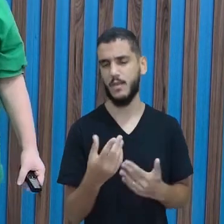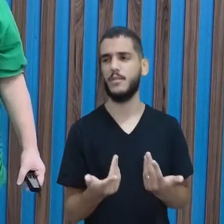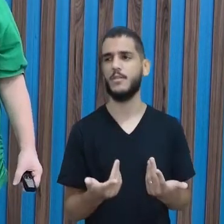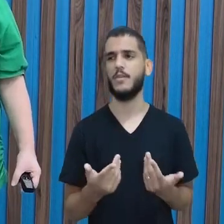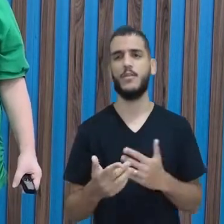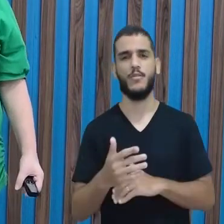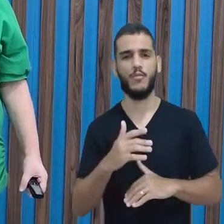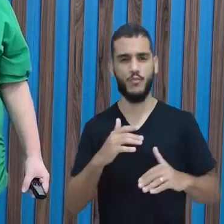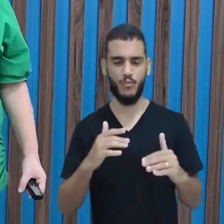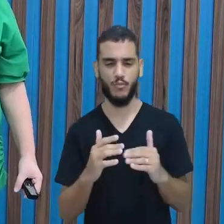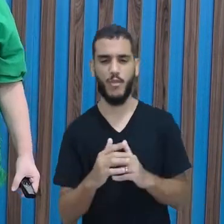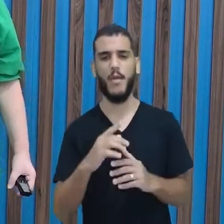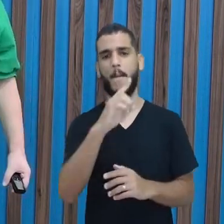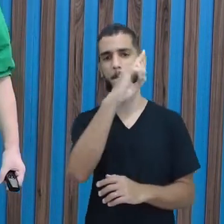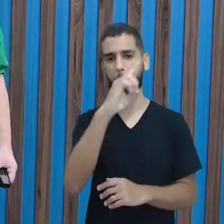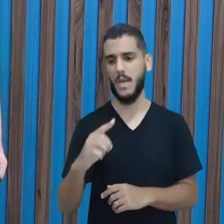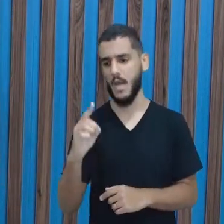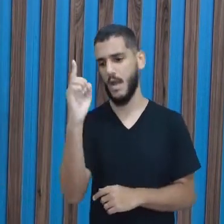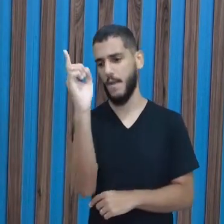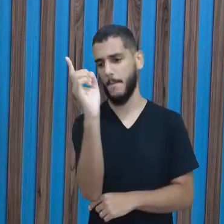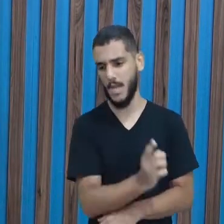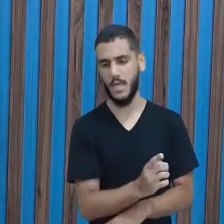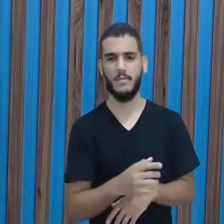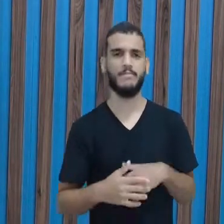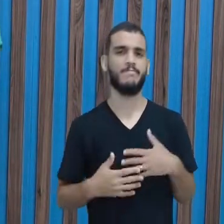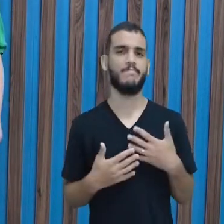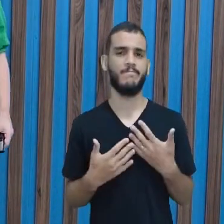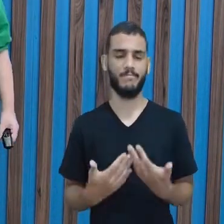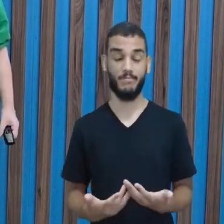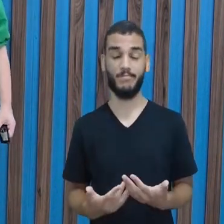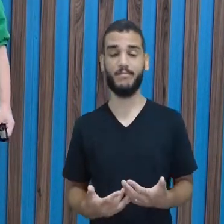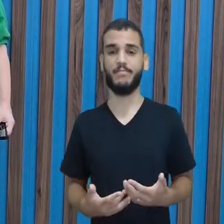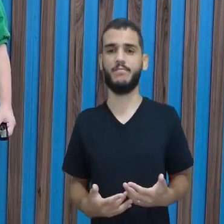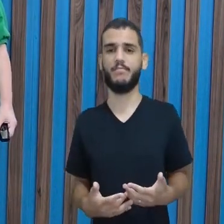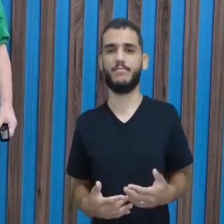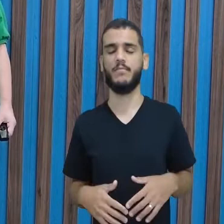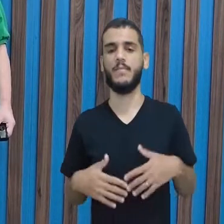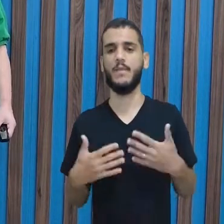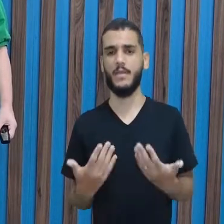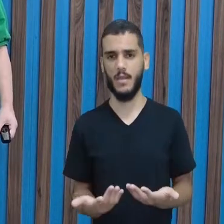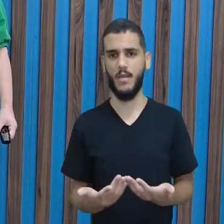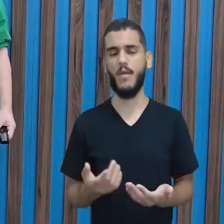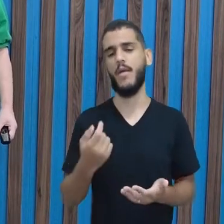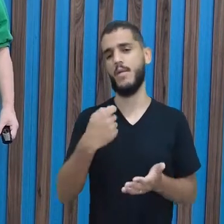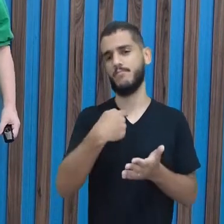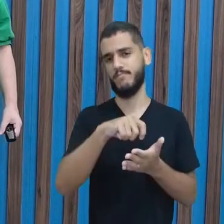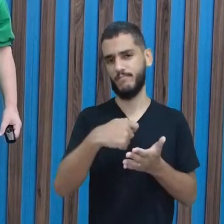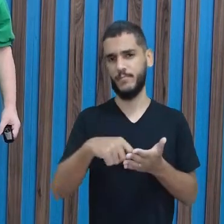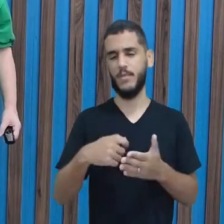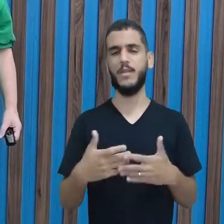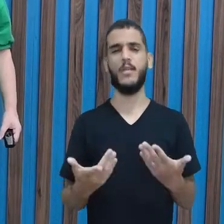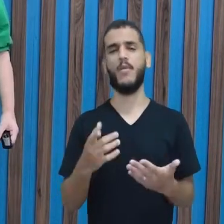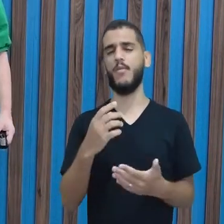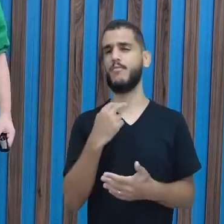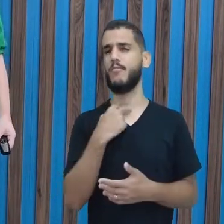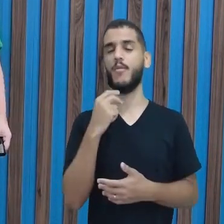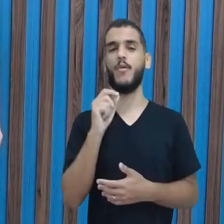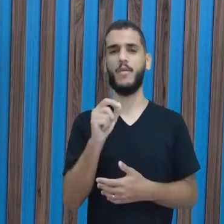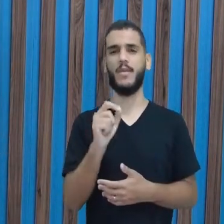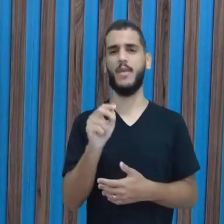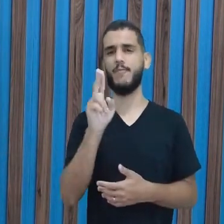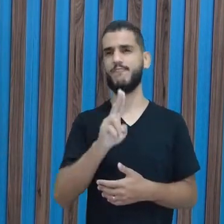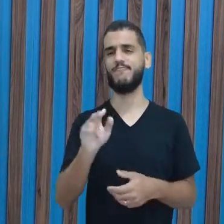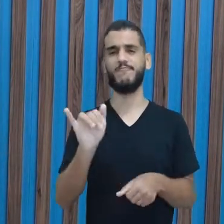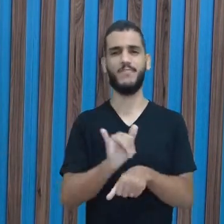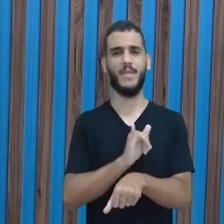dos extremos é igual ao produto dos meios. Gente, essa notação não pode ser por